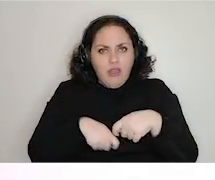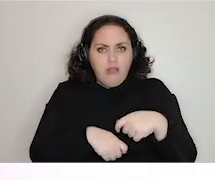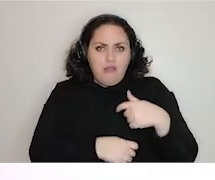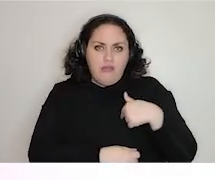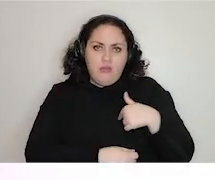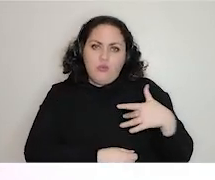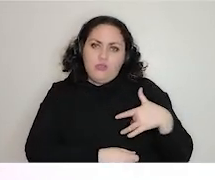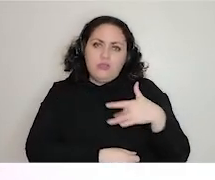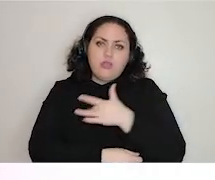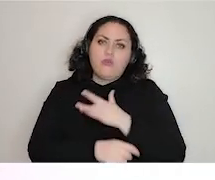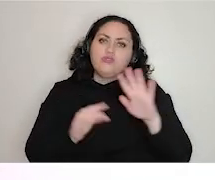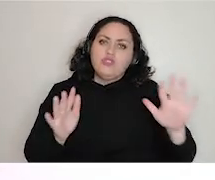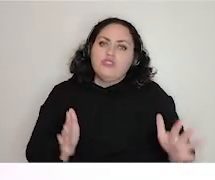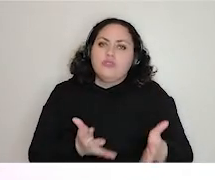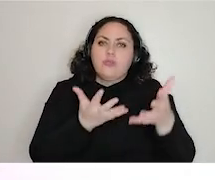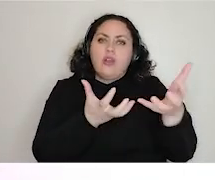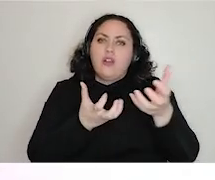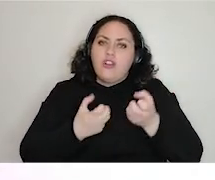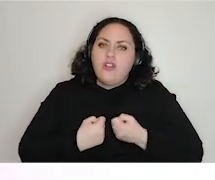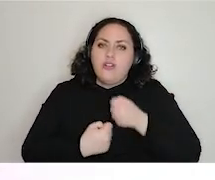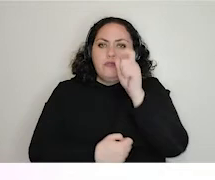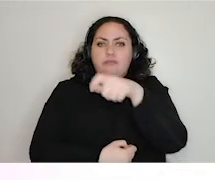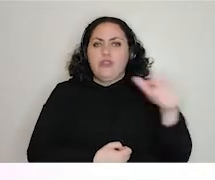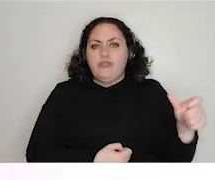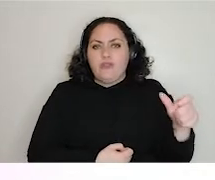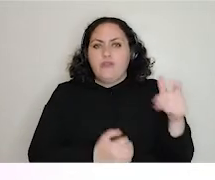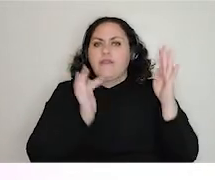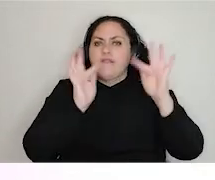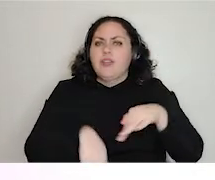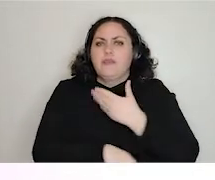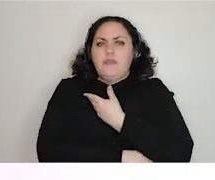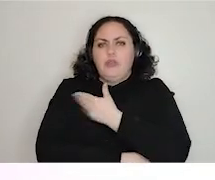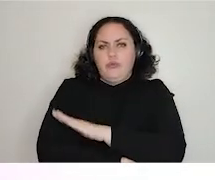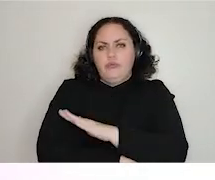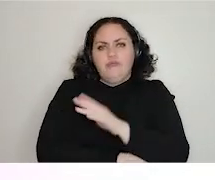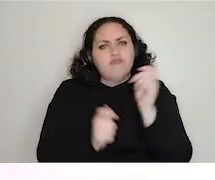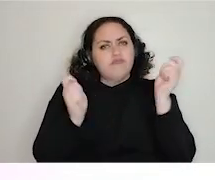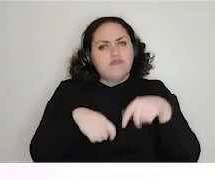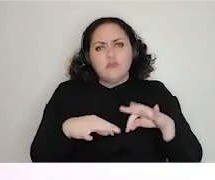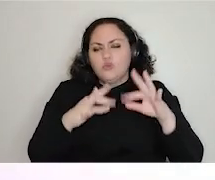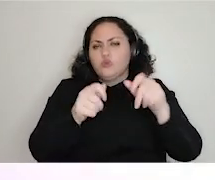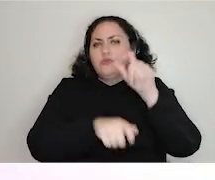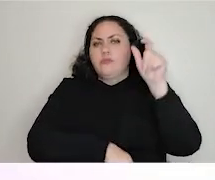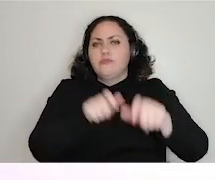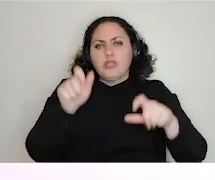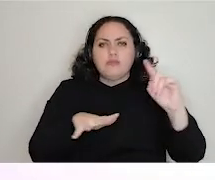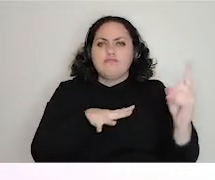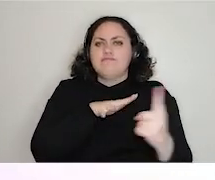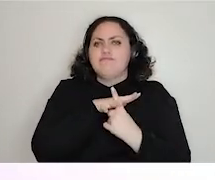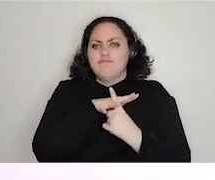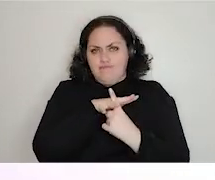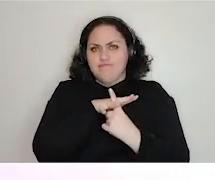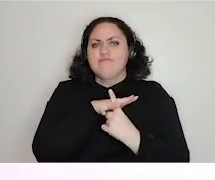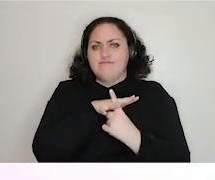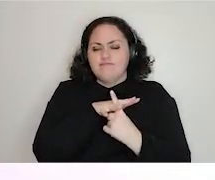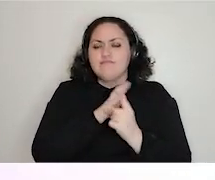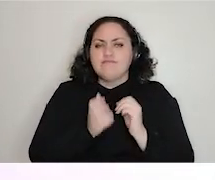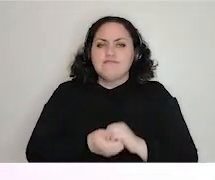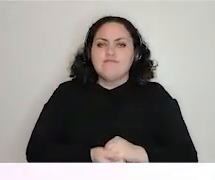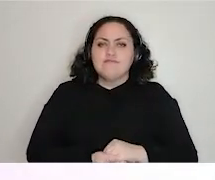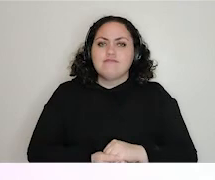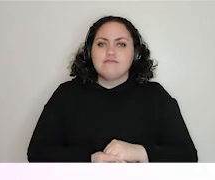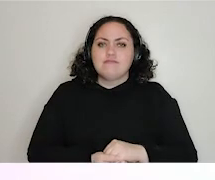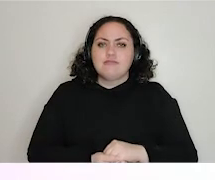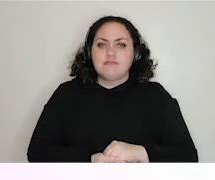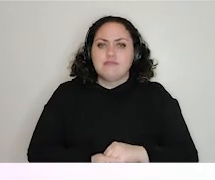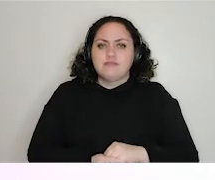estar fazendo uma saúde que seja mais acolhedora e livre de preconceito, para que todas as pessoas possam também está ocupando